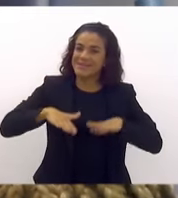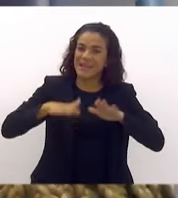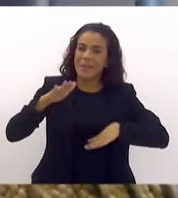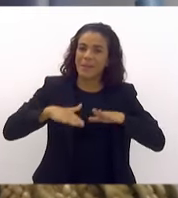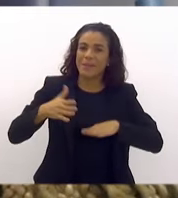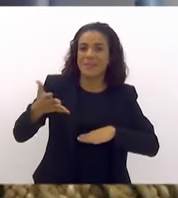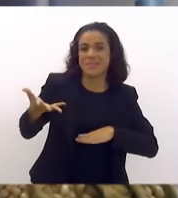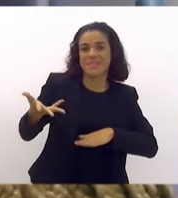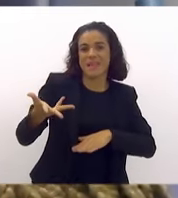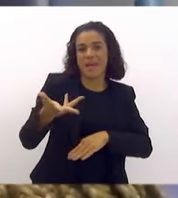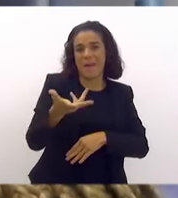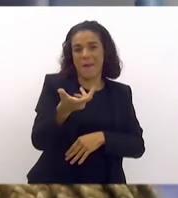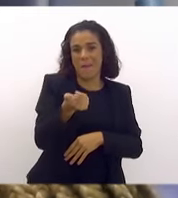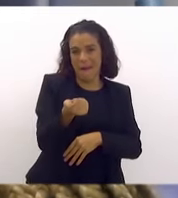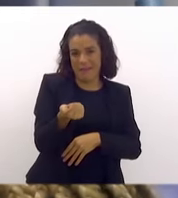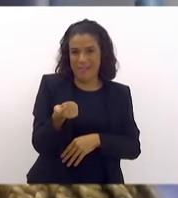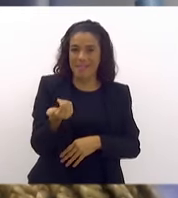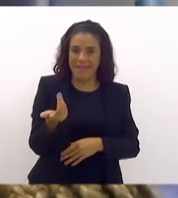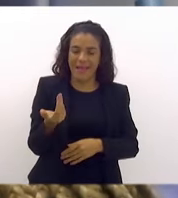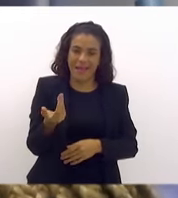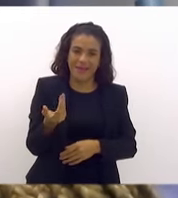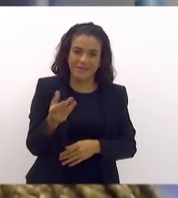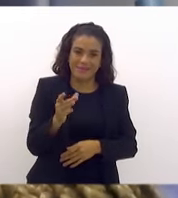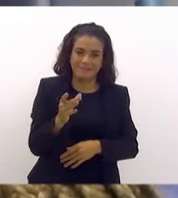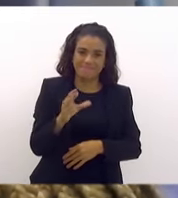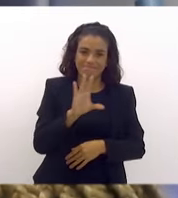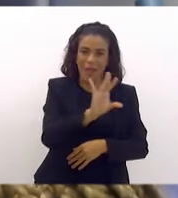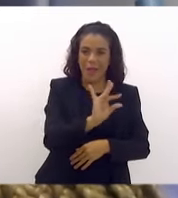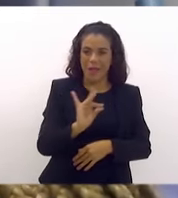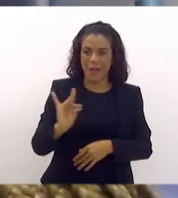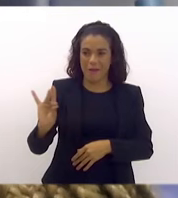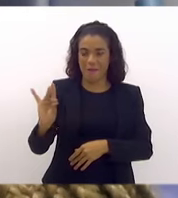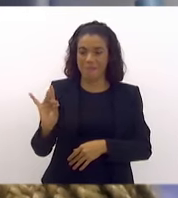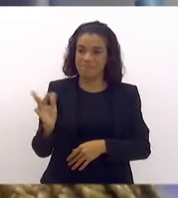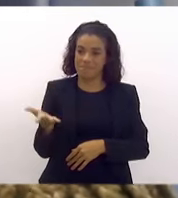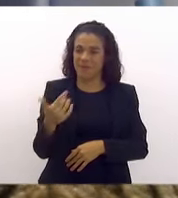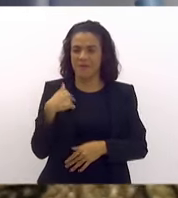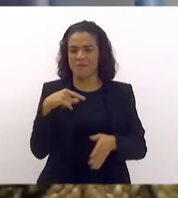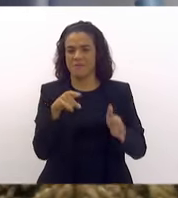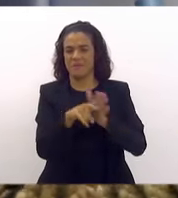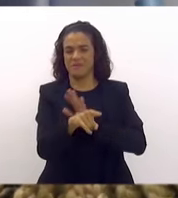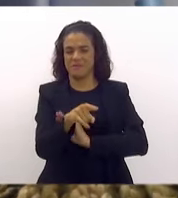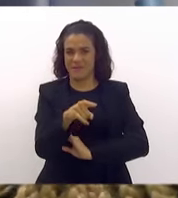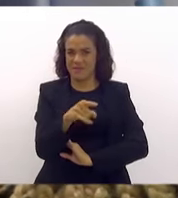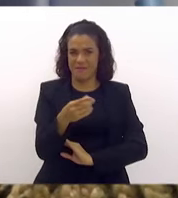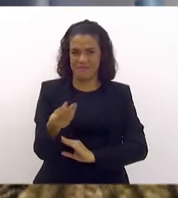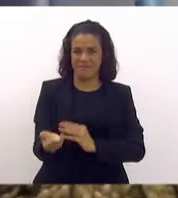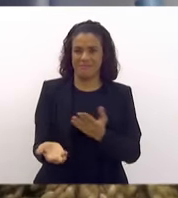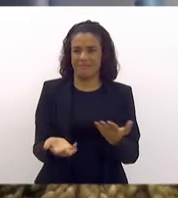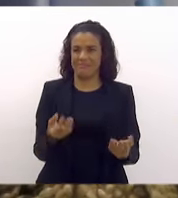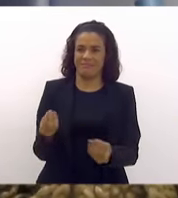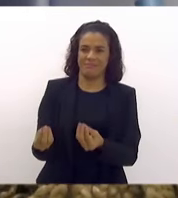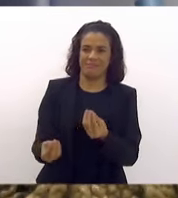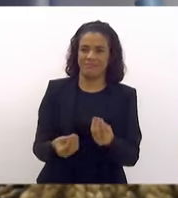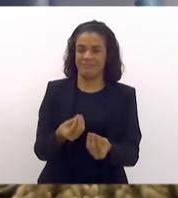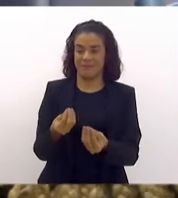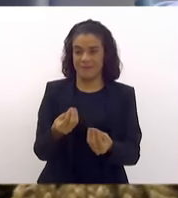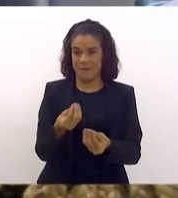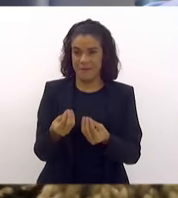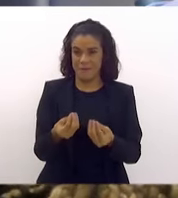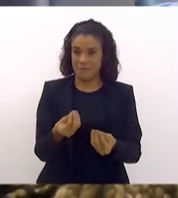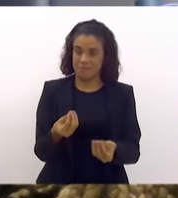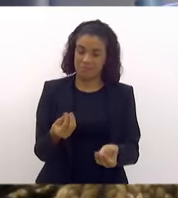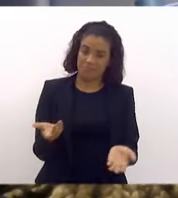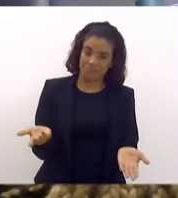que essa fotocópia foi feita e então foi a primeira indagação foi o primeiro questionamento que eu fiz naquele momento falei